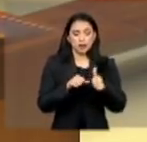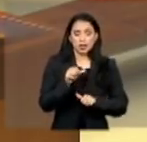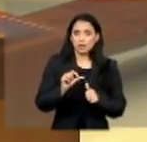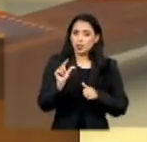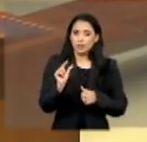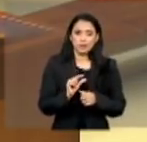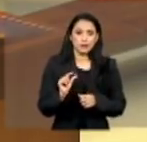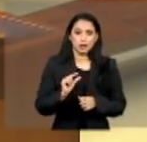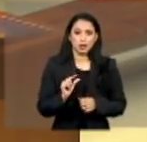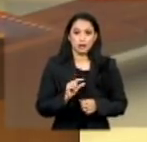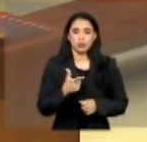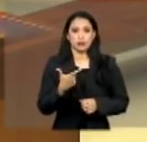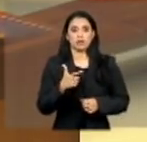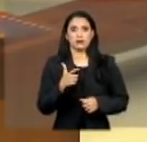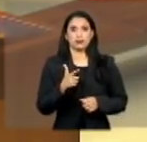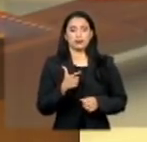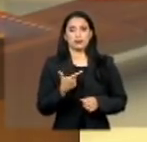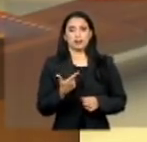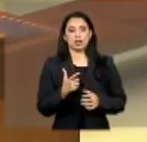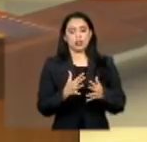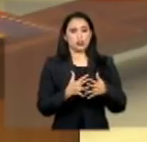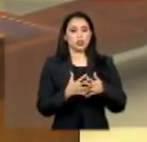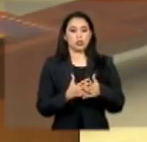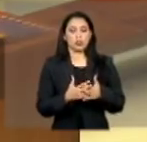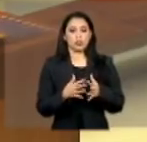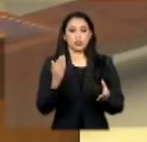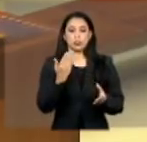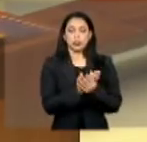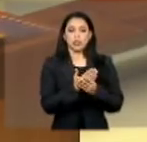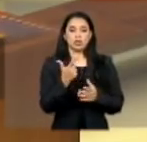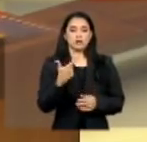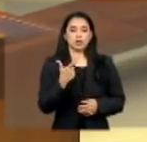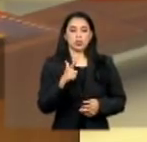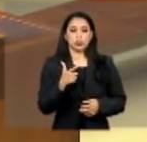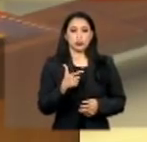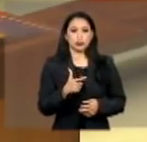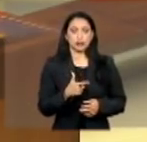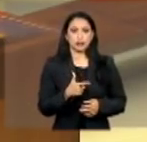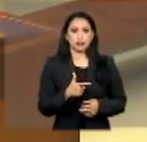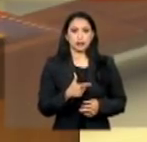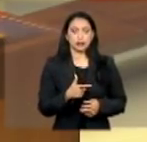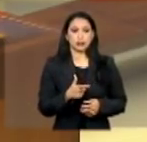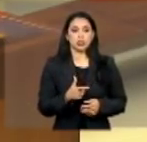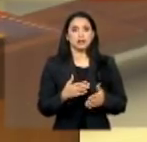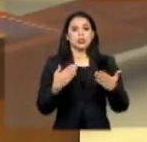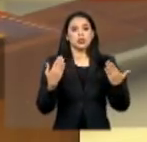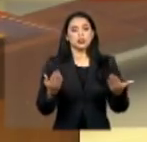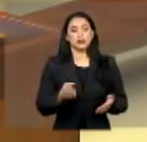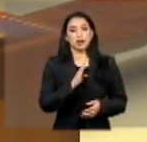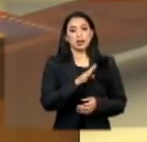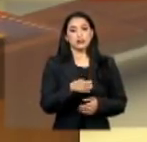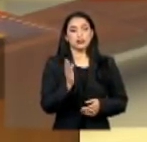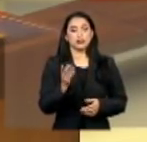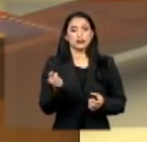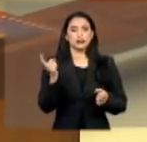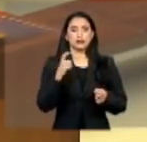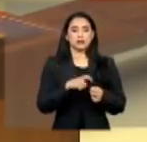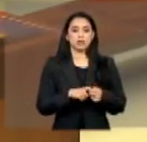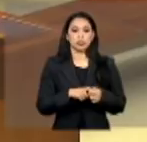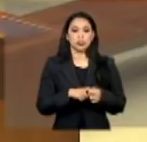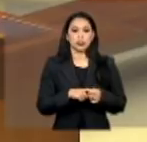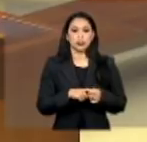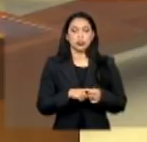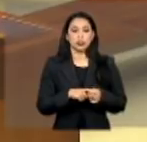tumulto a esse processo e não foi julgado o recurso de apelação então anularia para voltar à fase de alegações finais